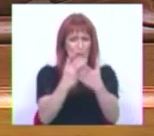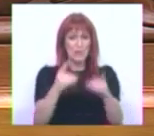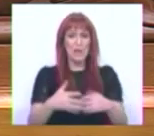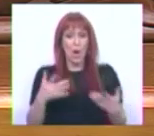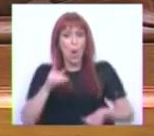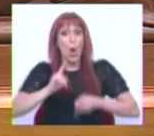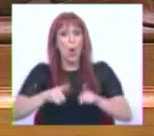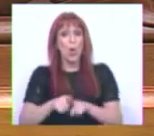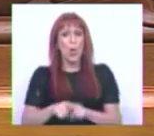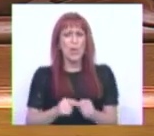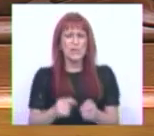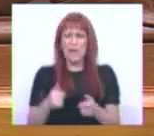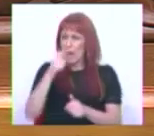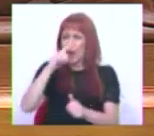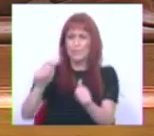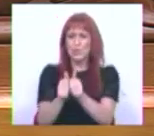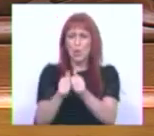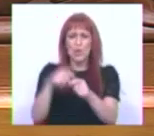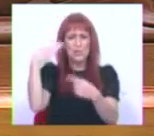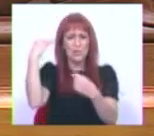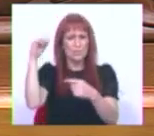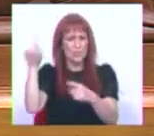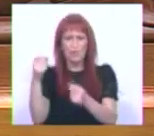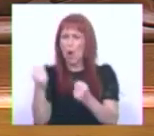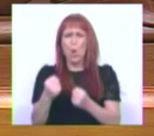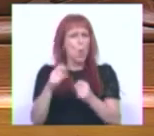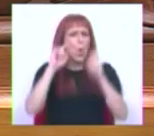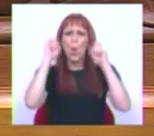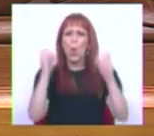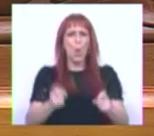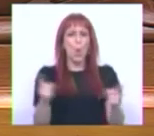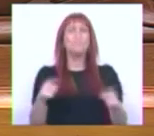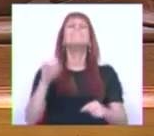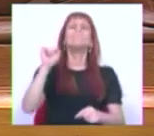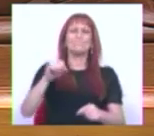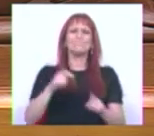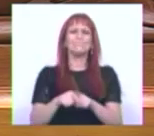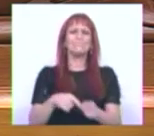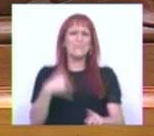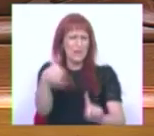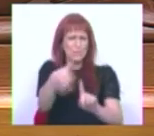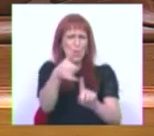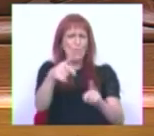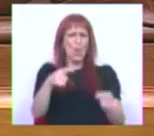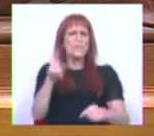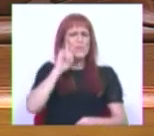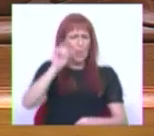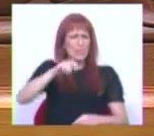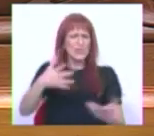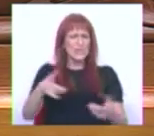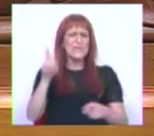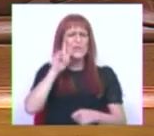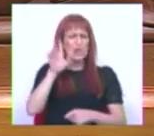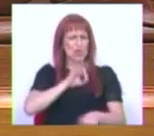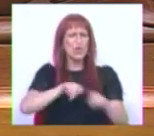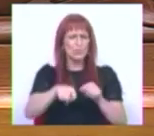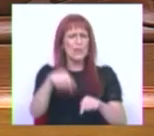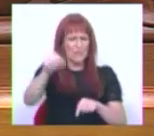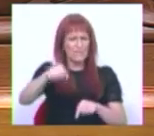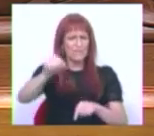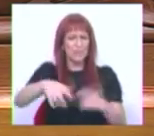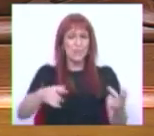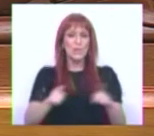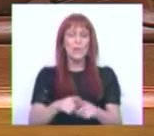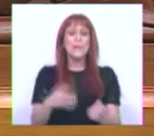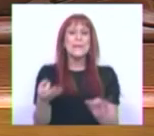qual nem auxiliares nem professores conseguem controlar. Sim, violência, Senhora Presidente, senhoras e senhores deputados.